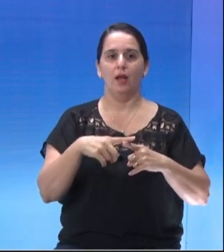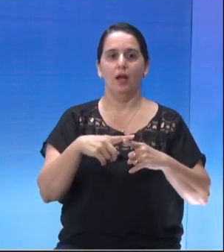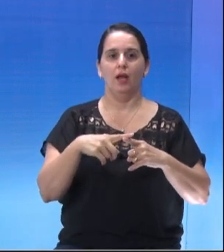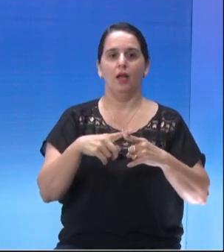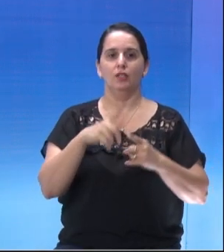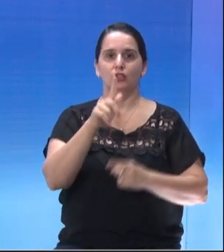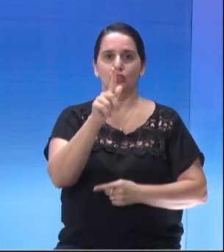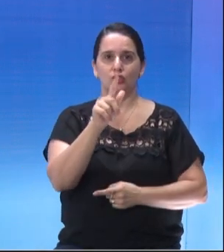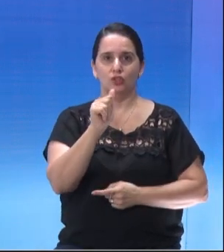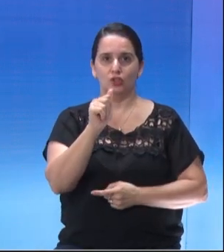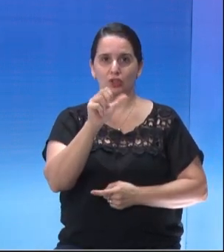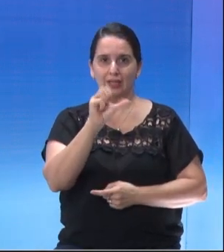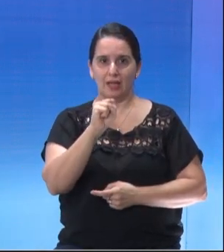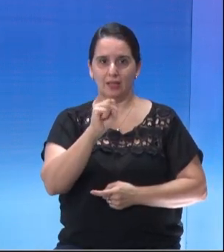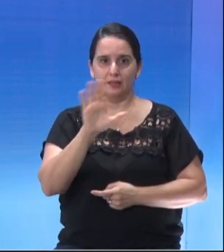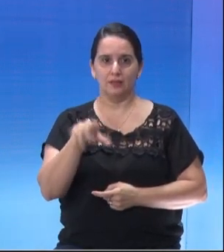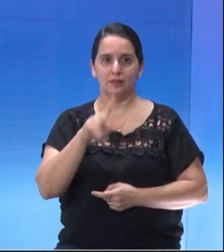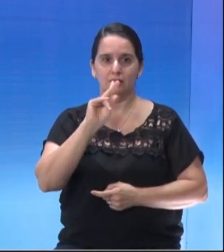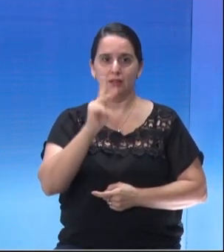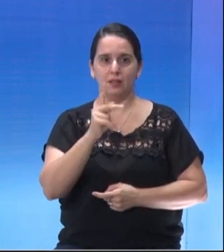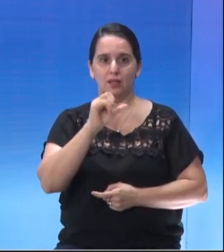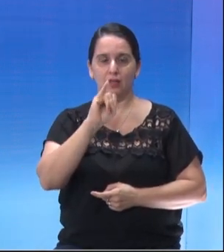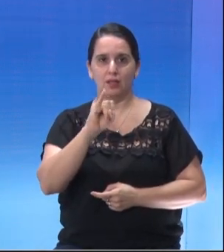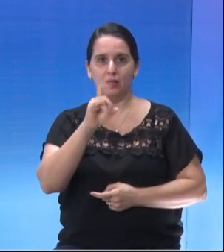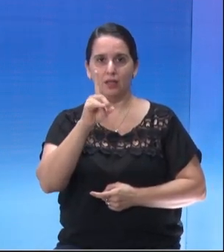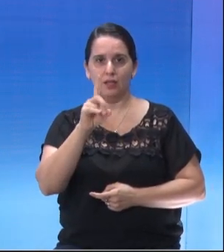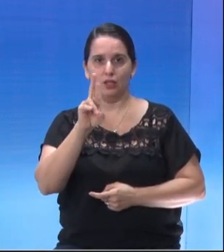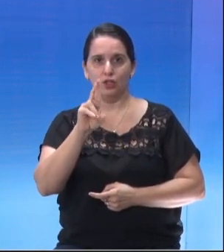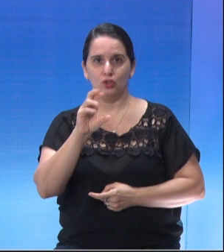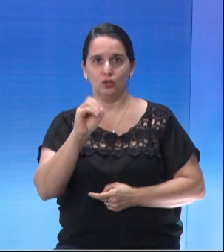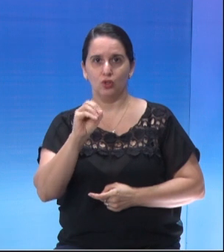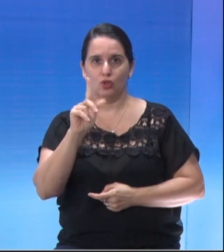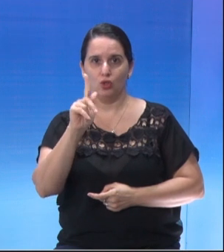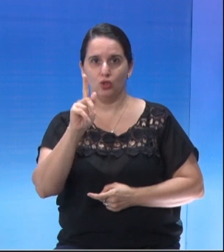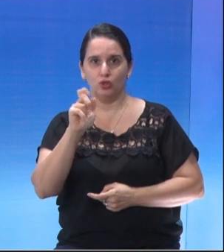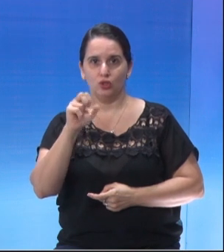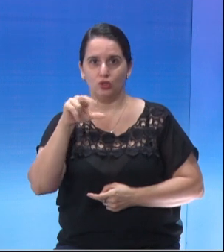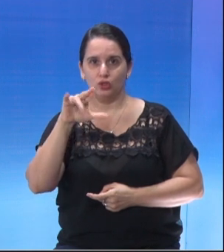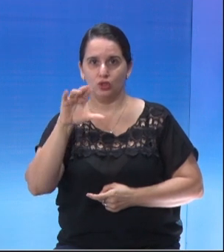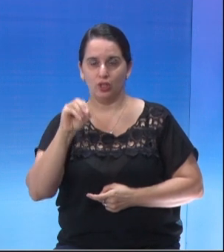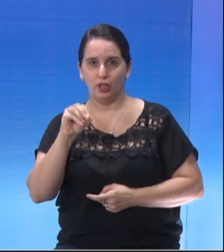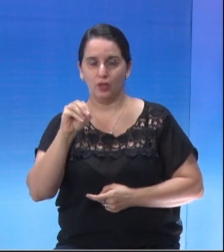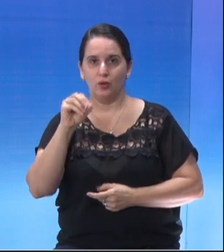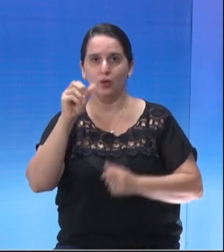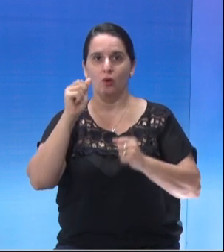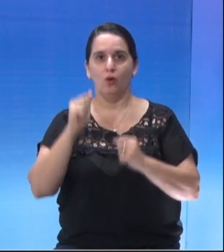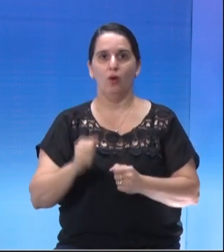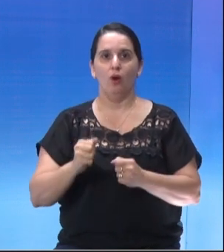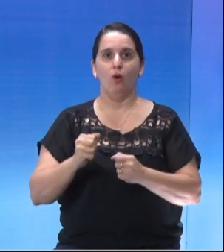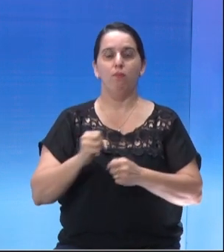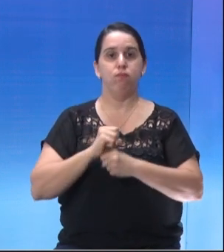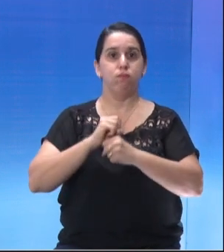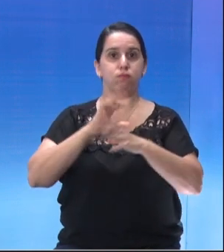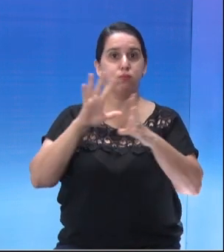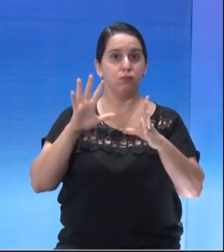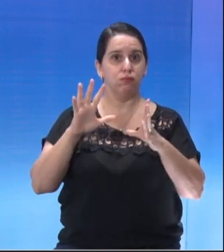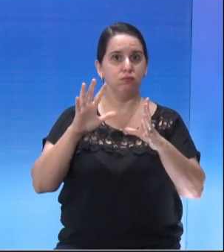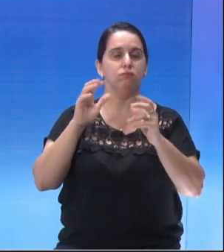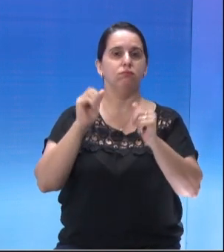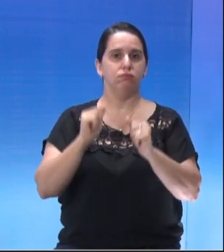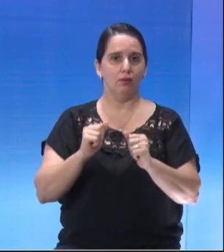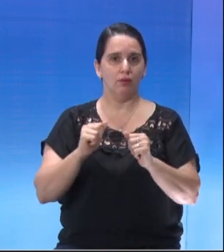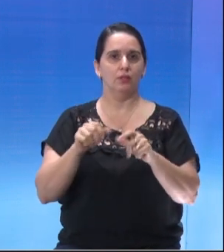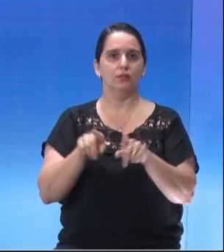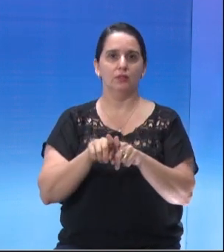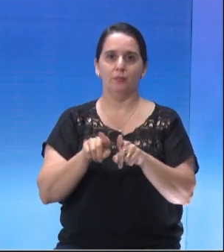a formação de gás hidrogênio, o gás hidrogênio, ele é um gás combustível, por consequência,